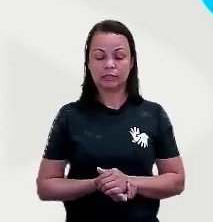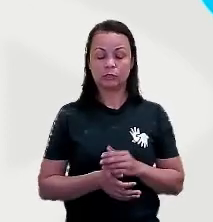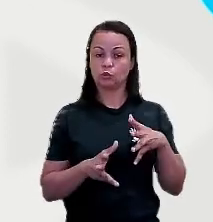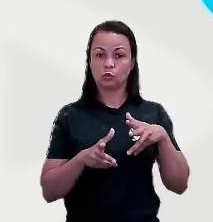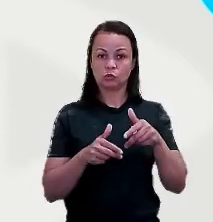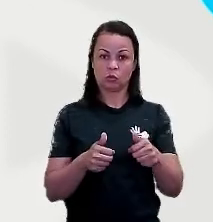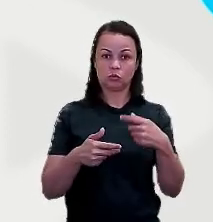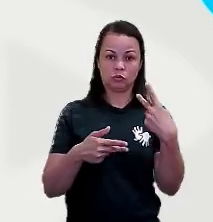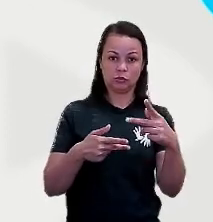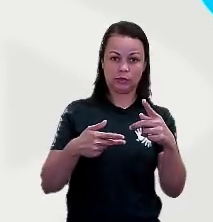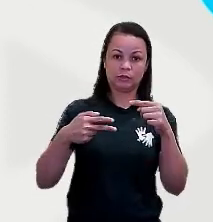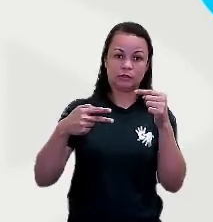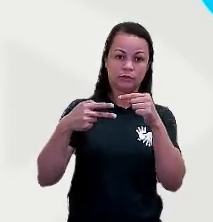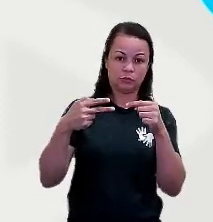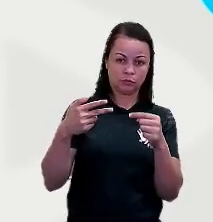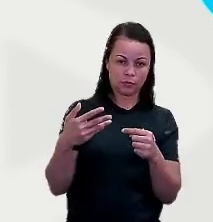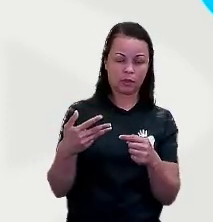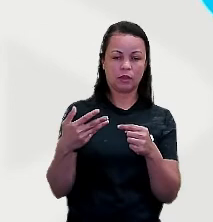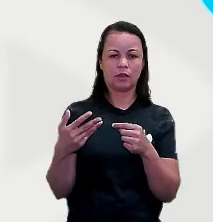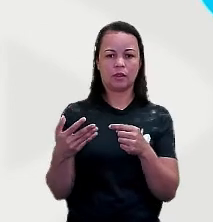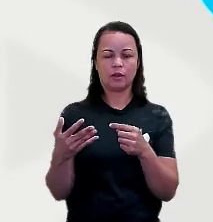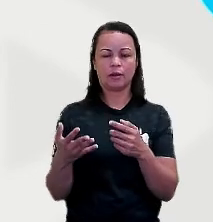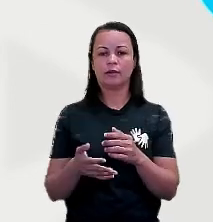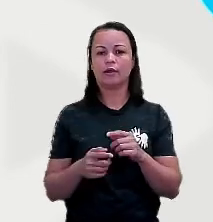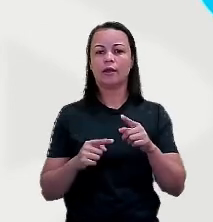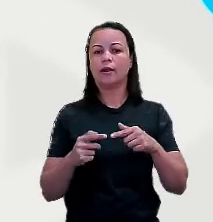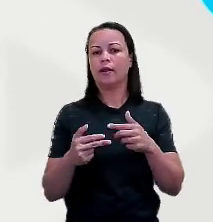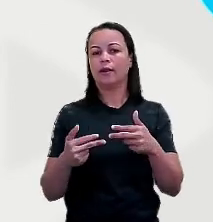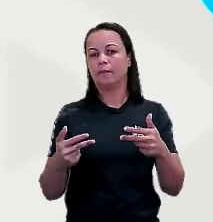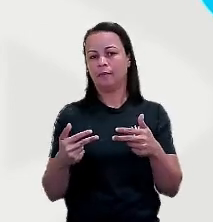esses elementos